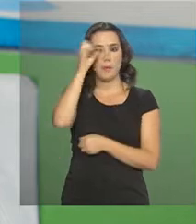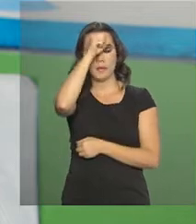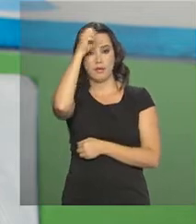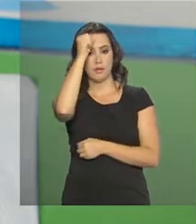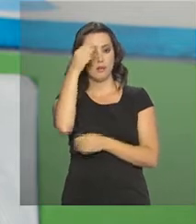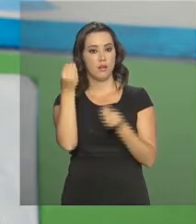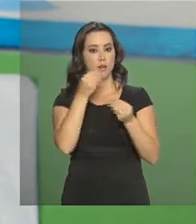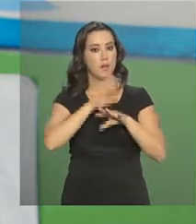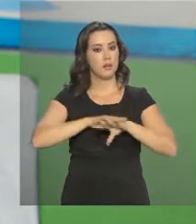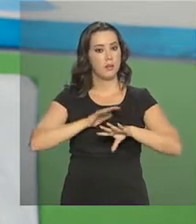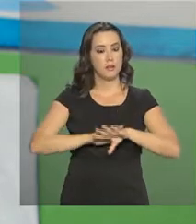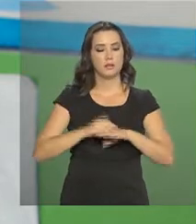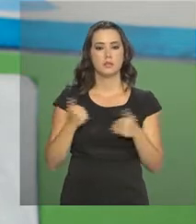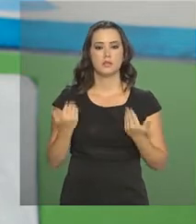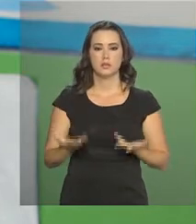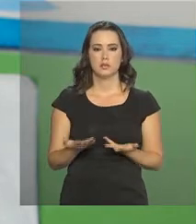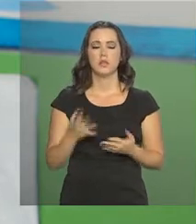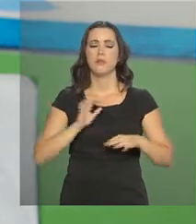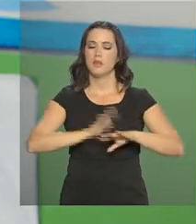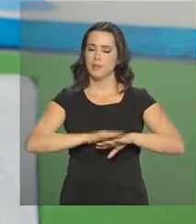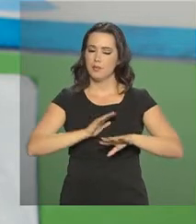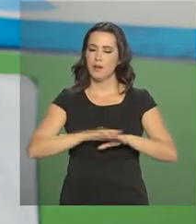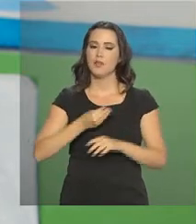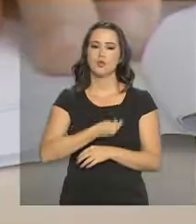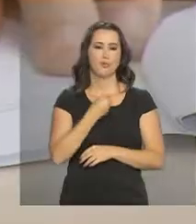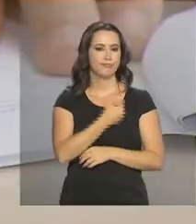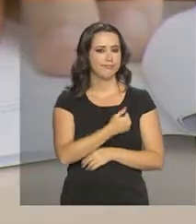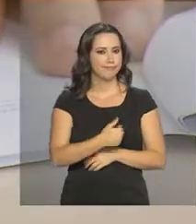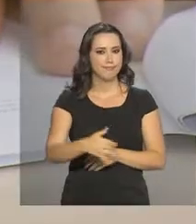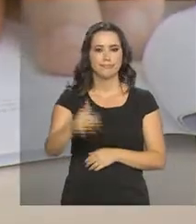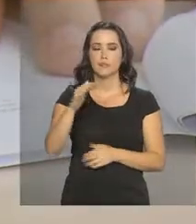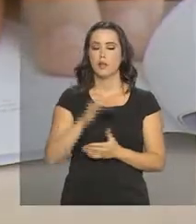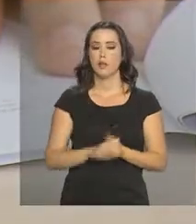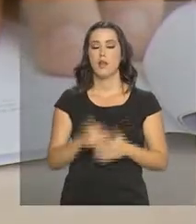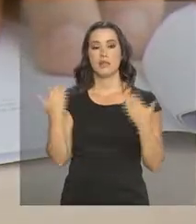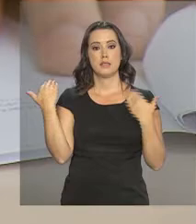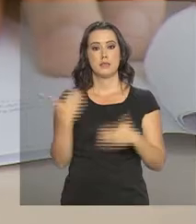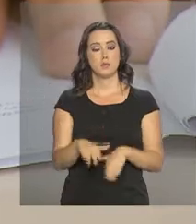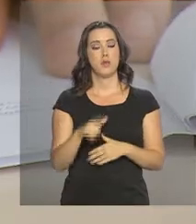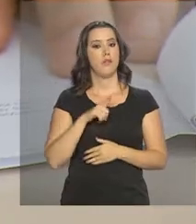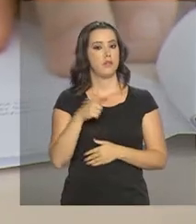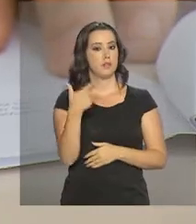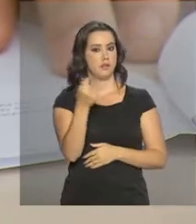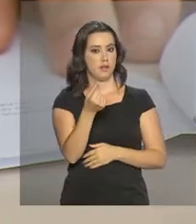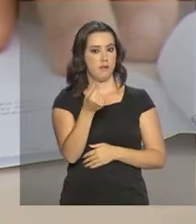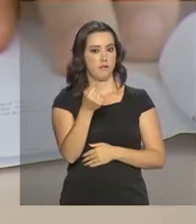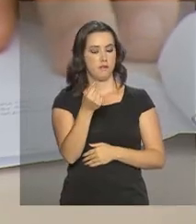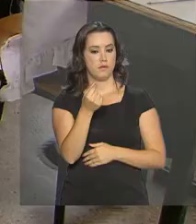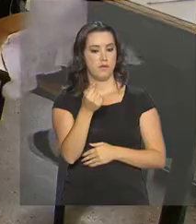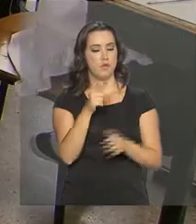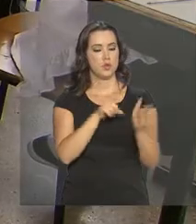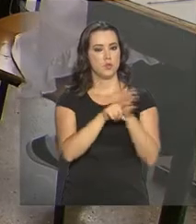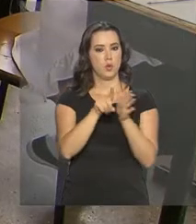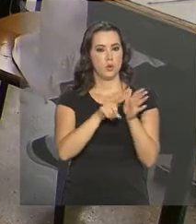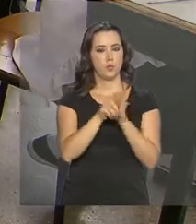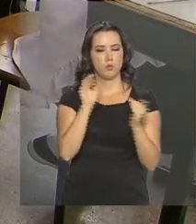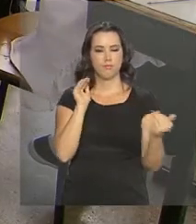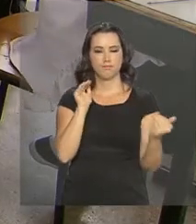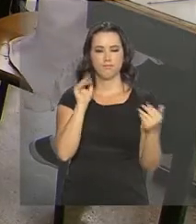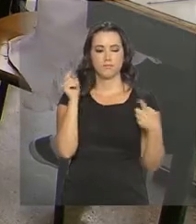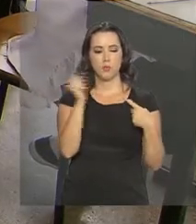a matemática e matemática é pra vida né as provas têm 20 questões objetivas e os